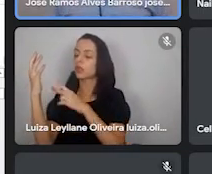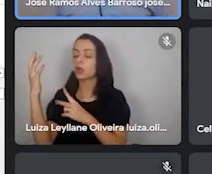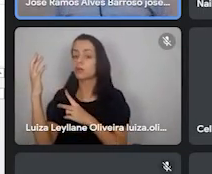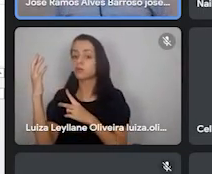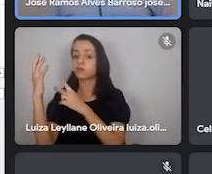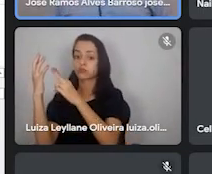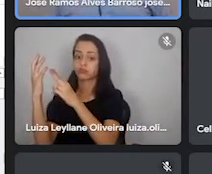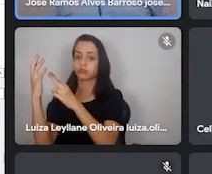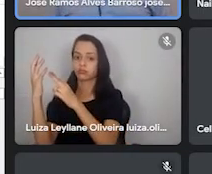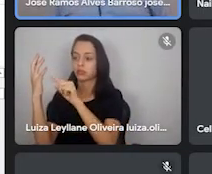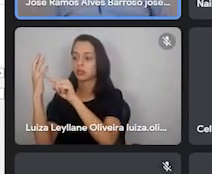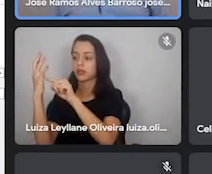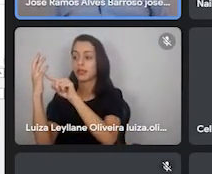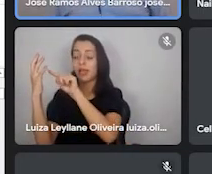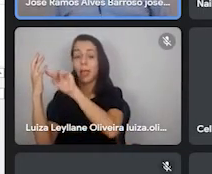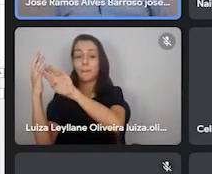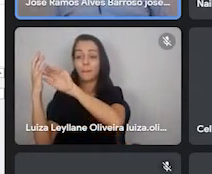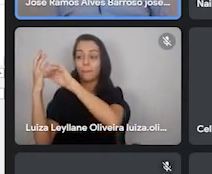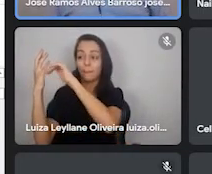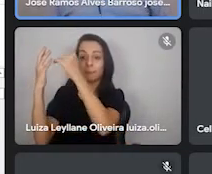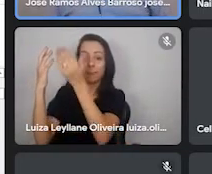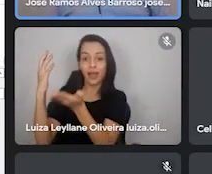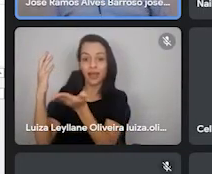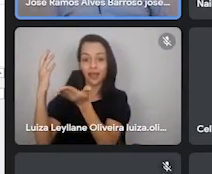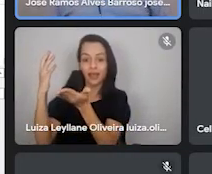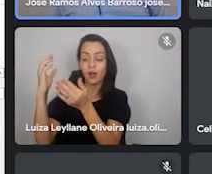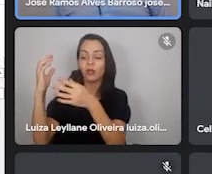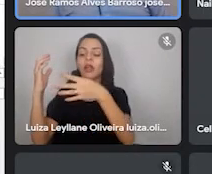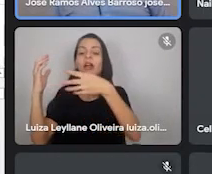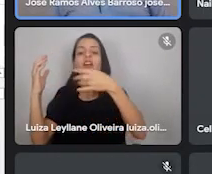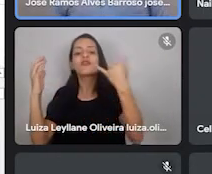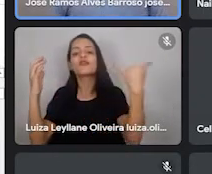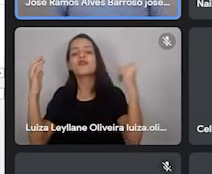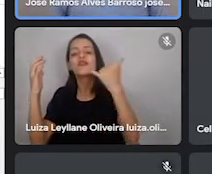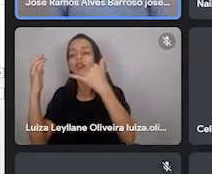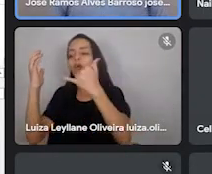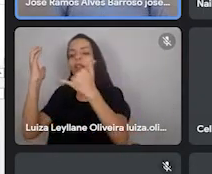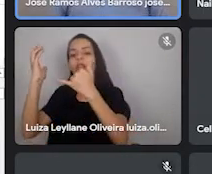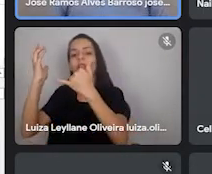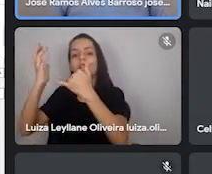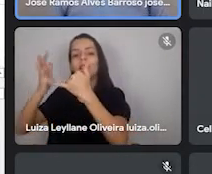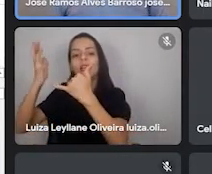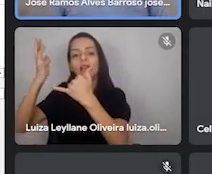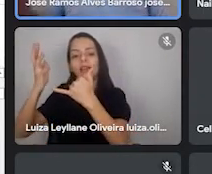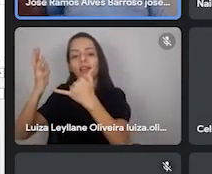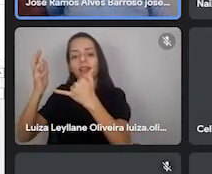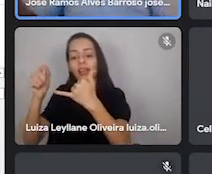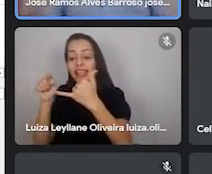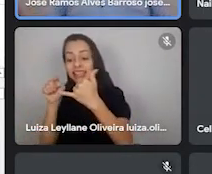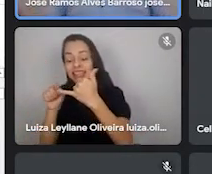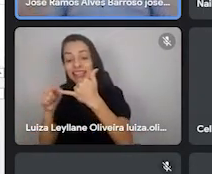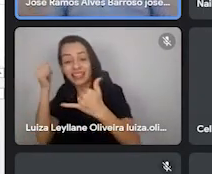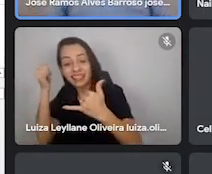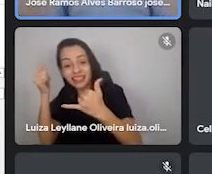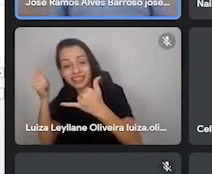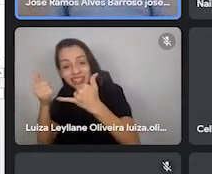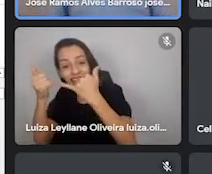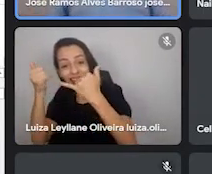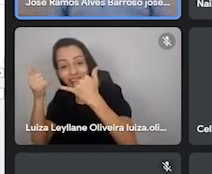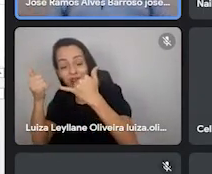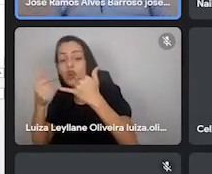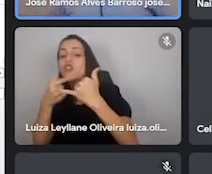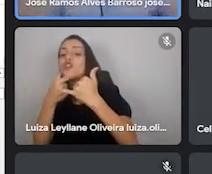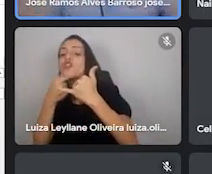quebrou o fio de média tensão. Aí o que aconteceu? Ele levou um choque, caiu lá